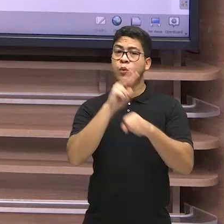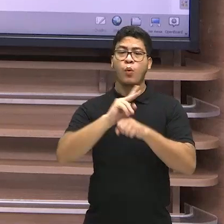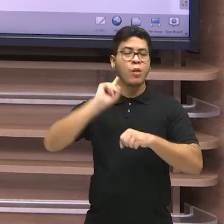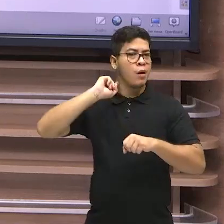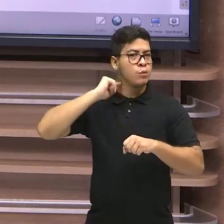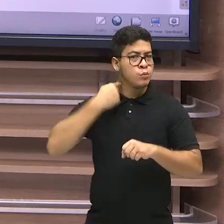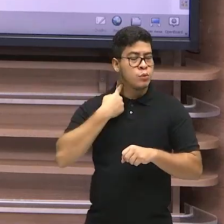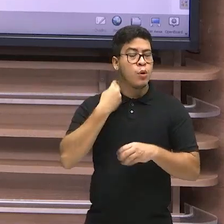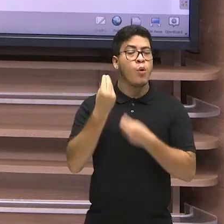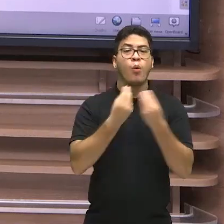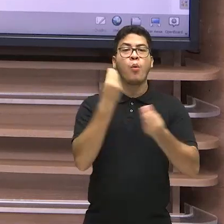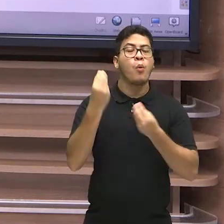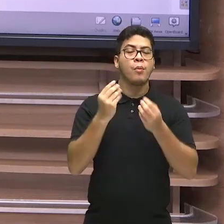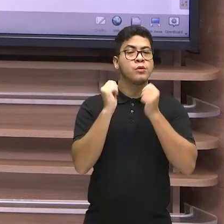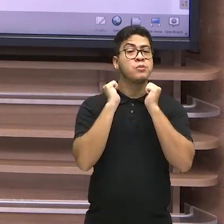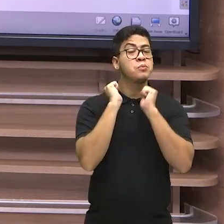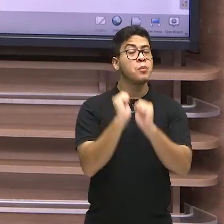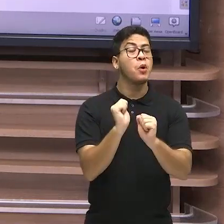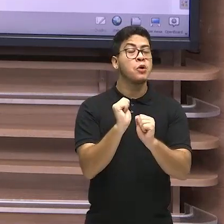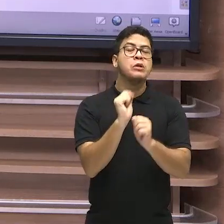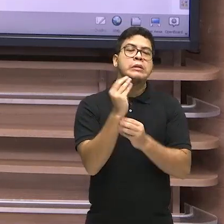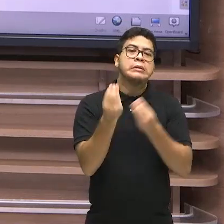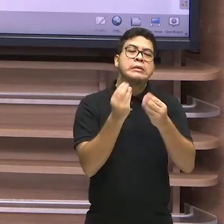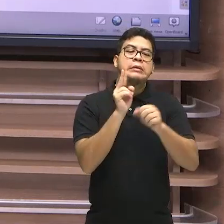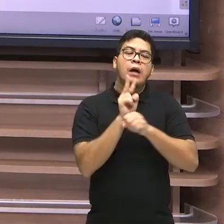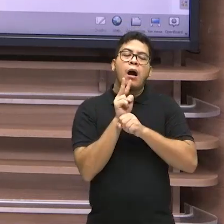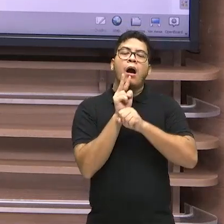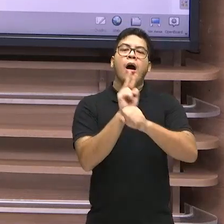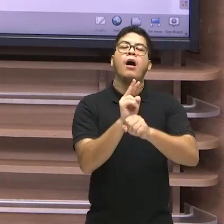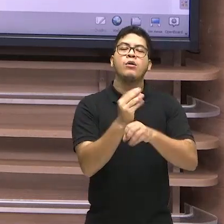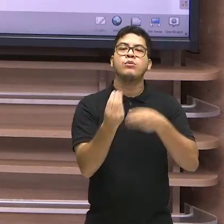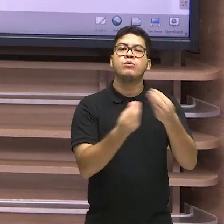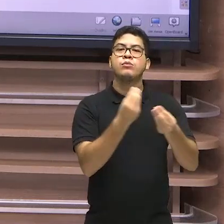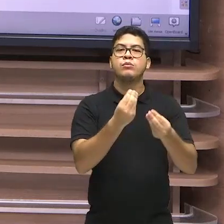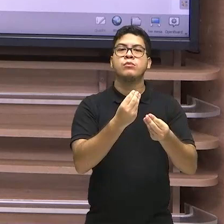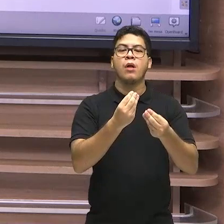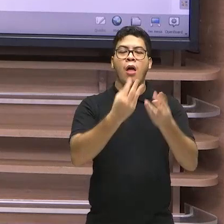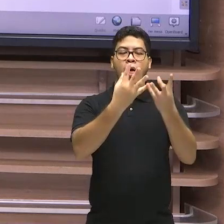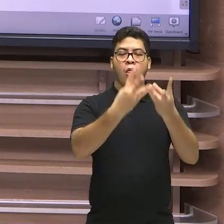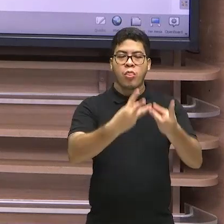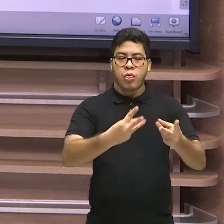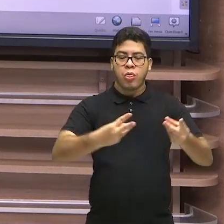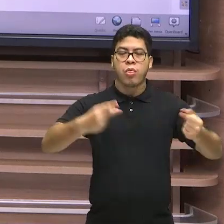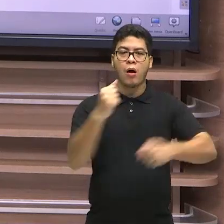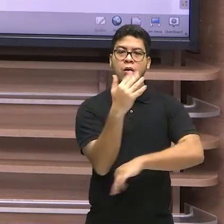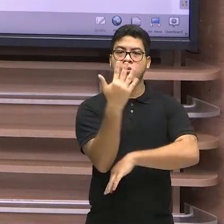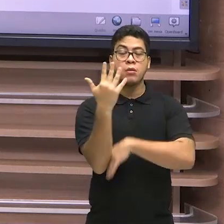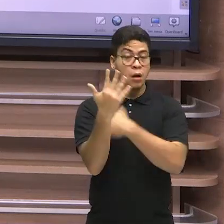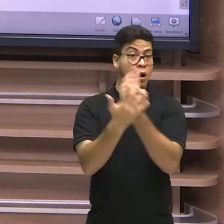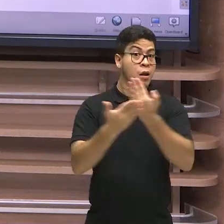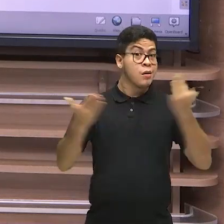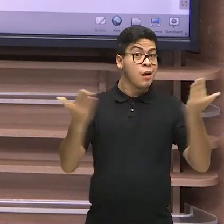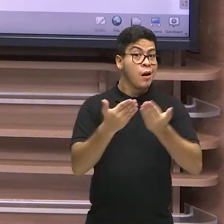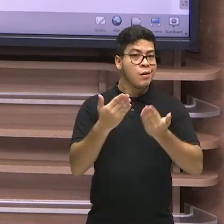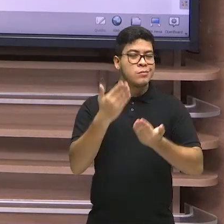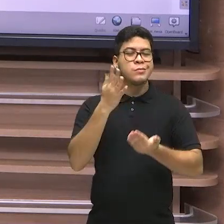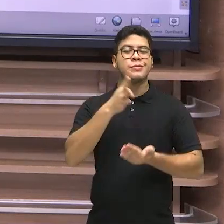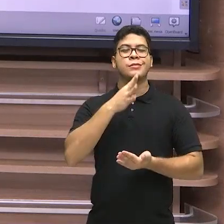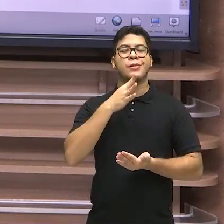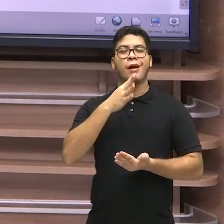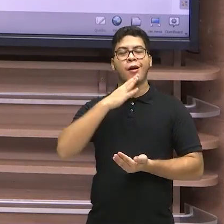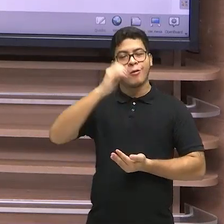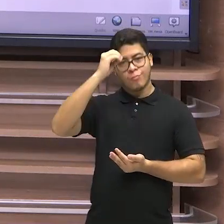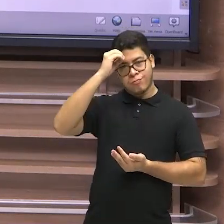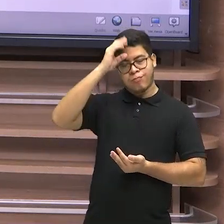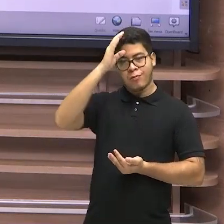como podemos fazer para ajudar a diminuir a degradação ambiental. E agora, com esses conhecimentos, nós